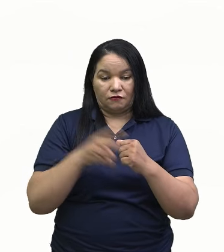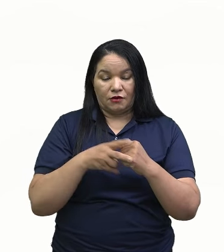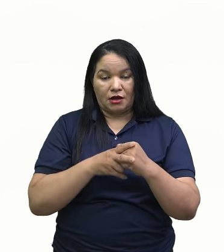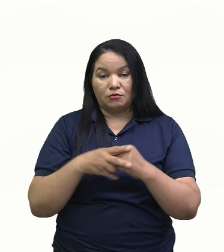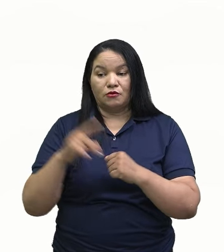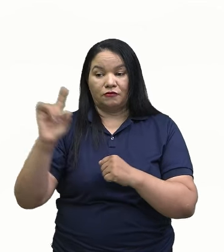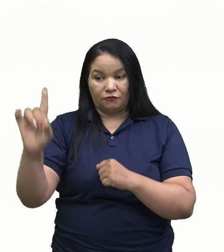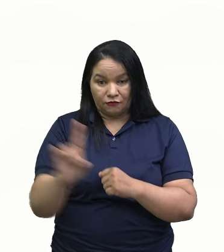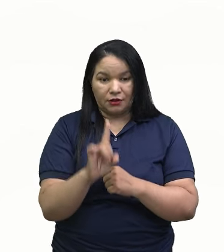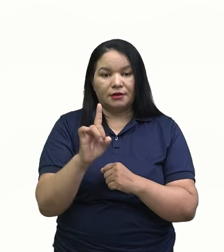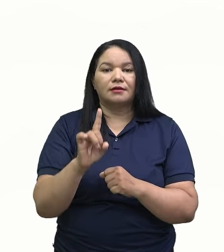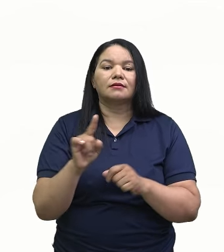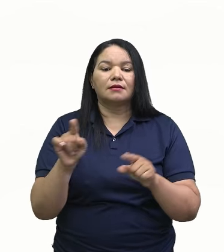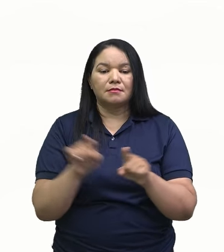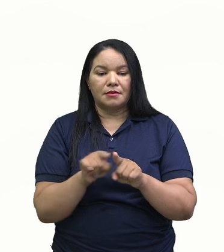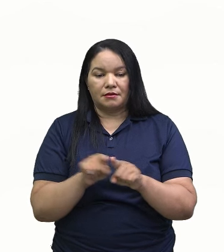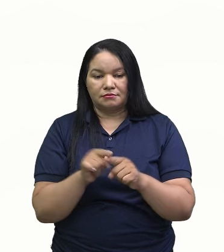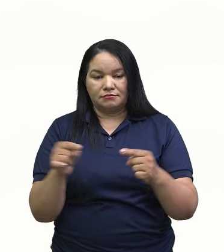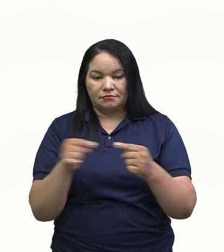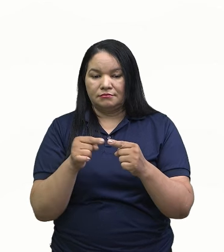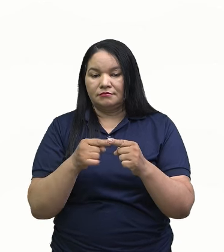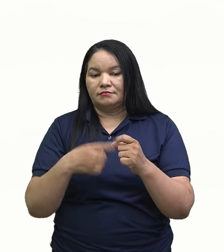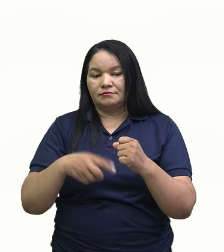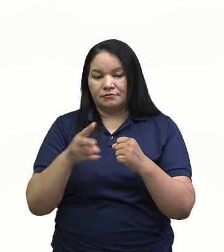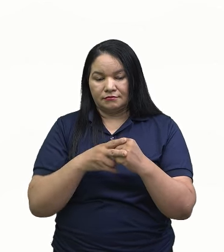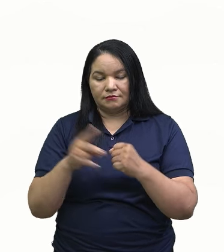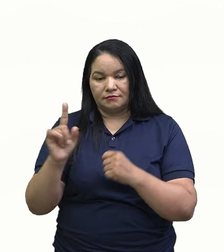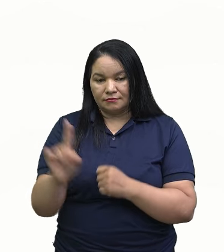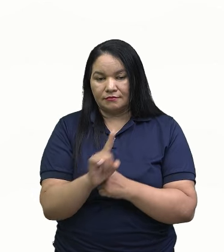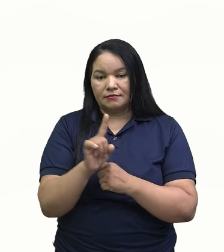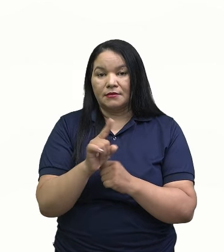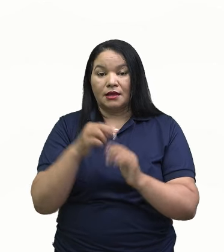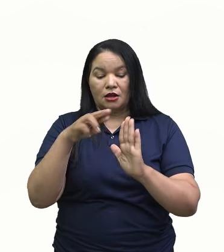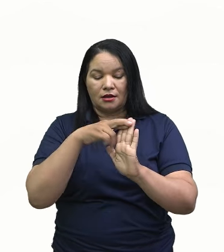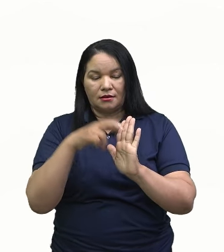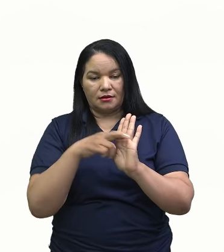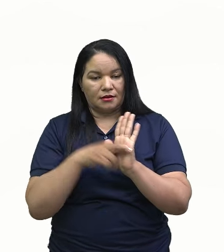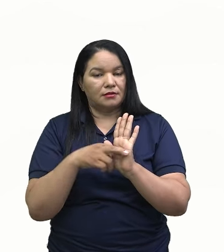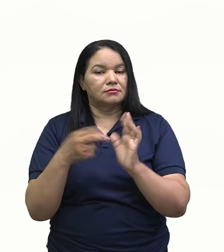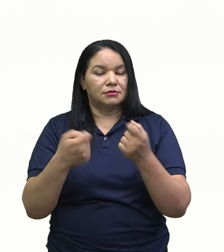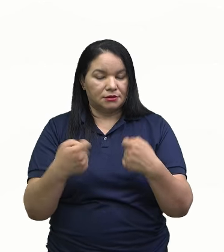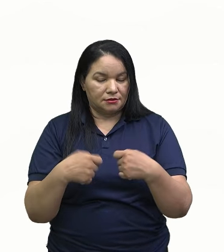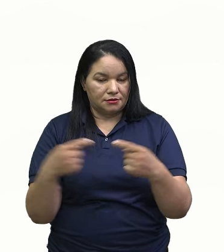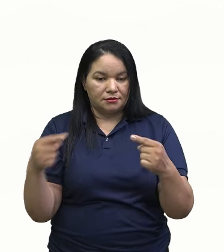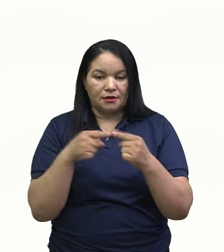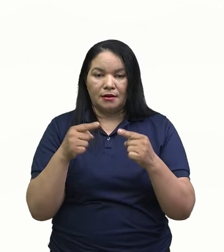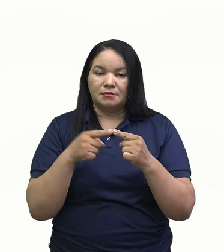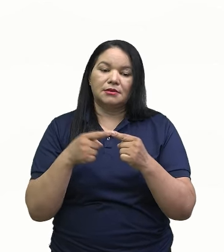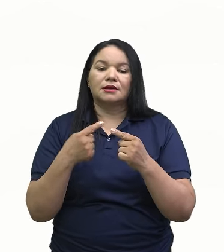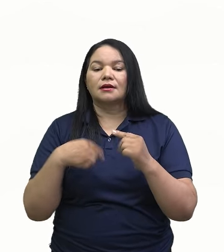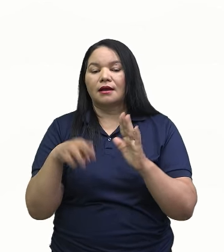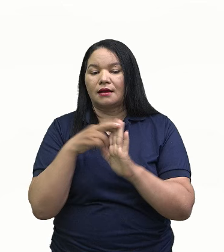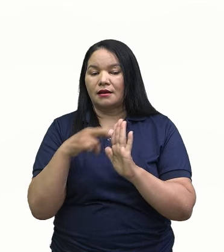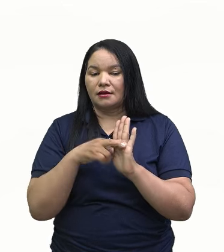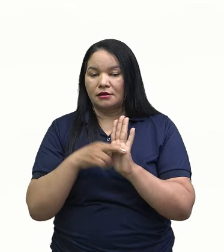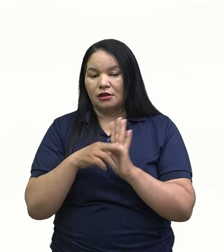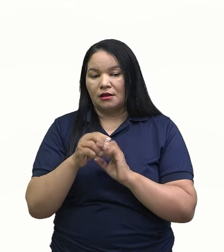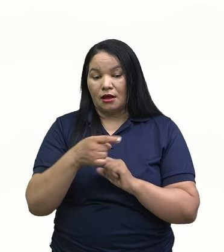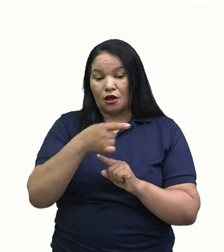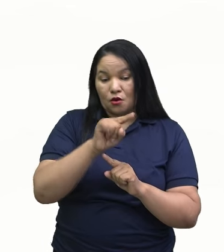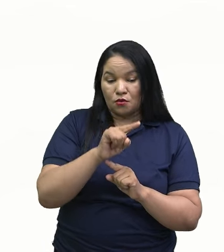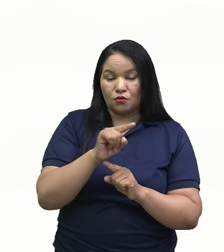verbo vir, ok? Então, se segue a regra, a gente faz o que está sendo mostrado aí. Agudo